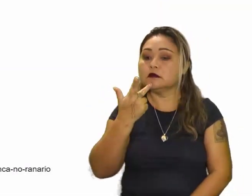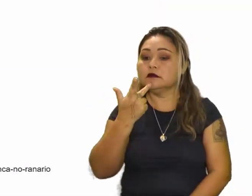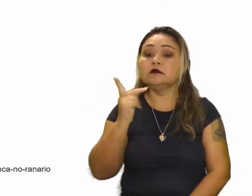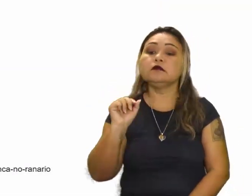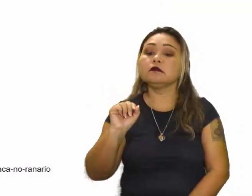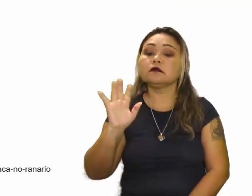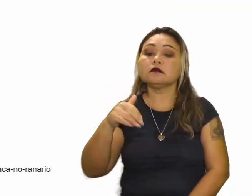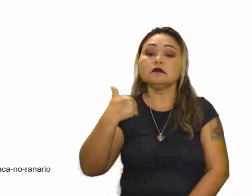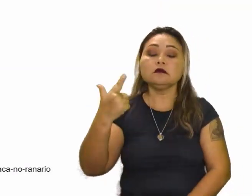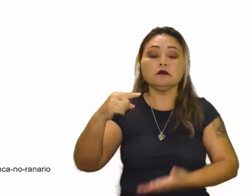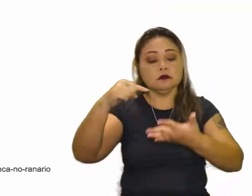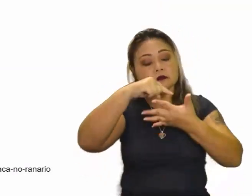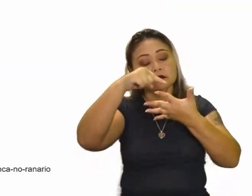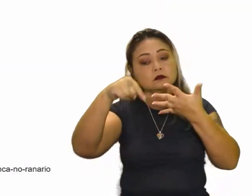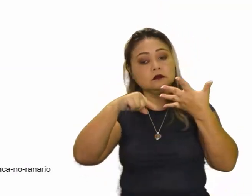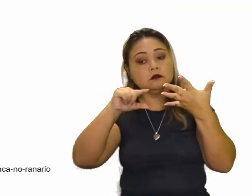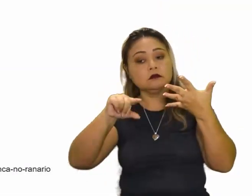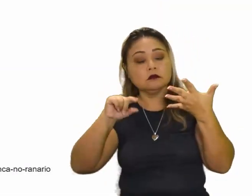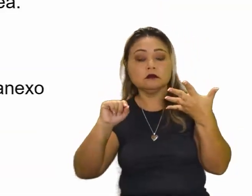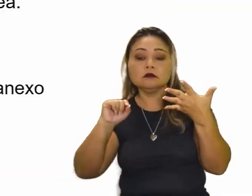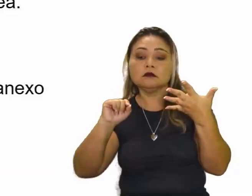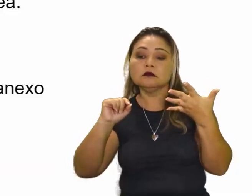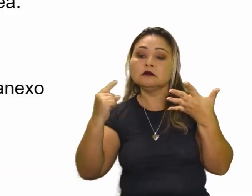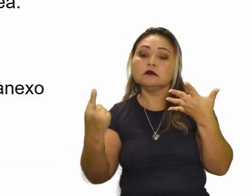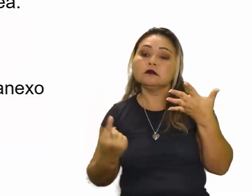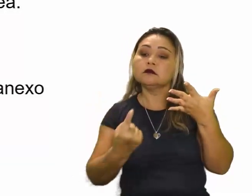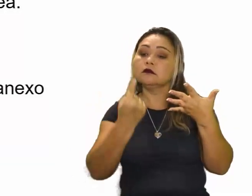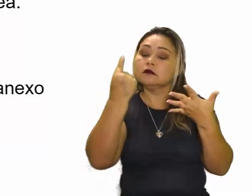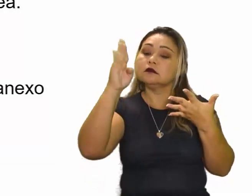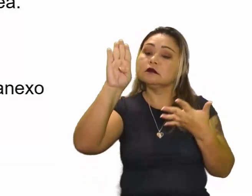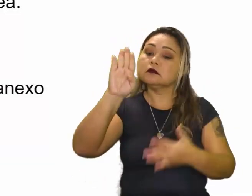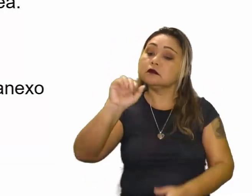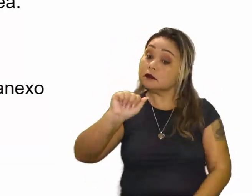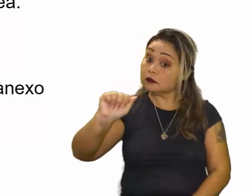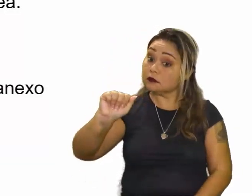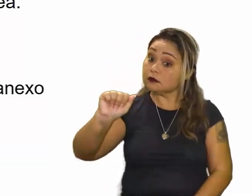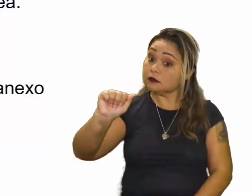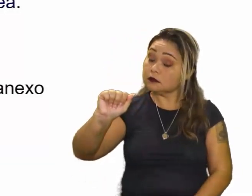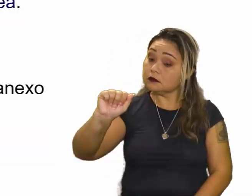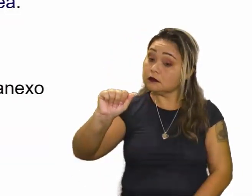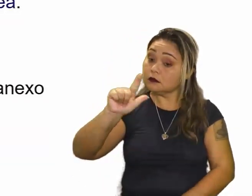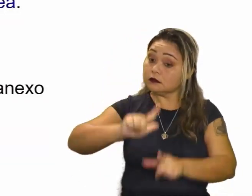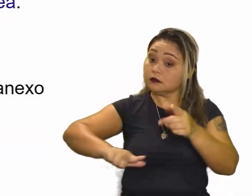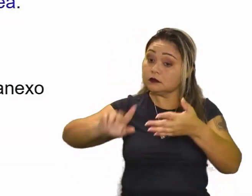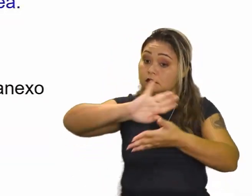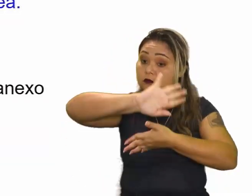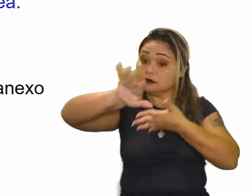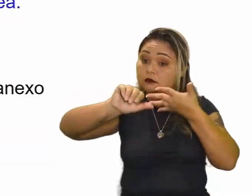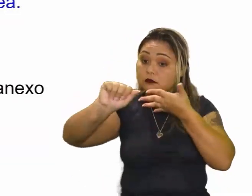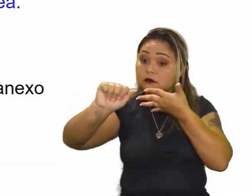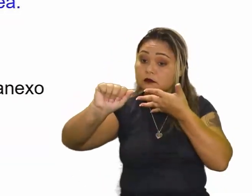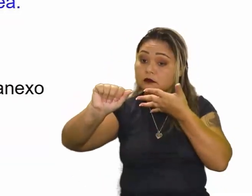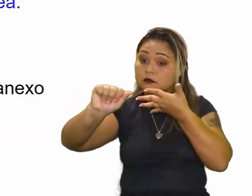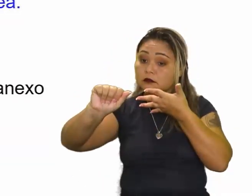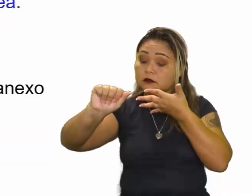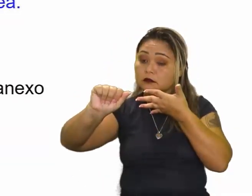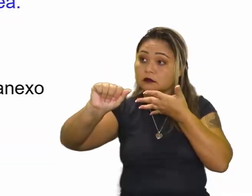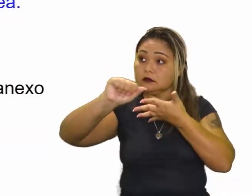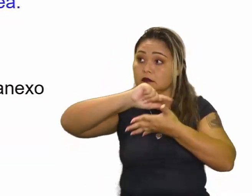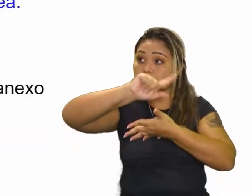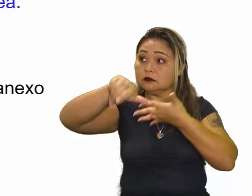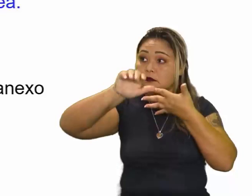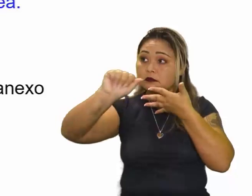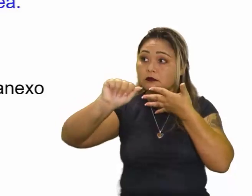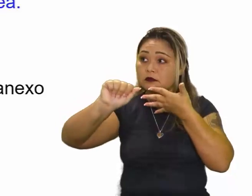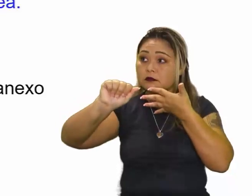Vamos ver qual das alternativas nós vimos. É somente a alternativa A, né, galera? Vamos ver. Vou apertar aqui no botãozinho e o botãozinho